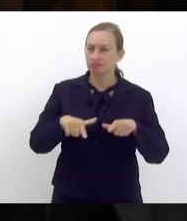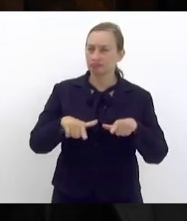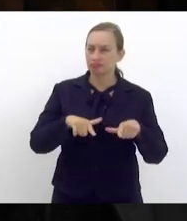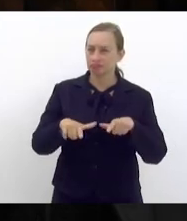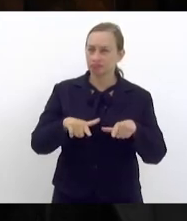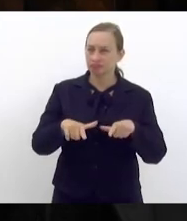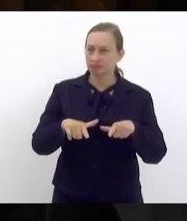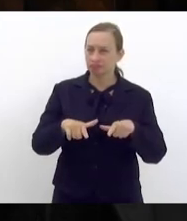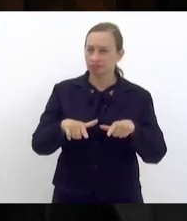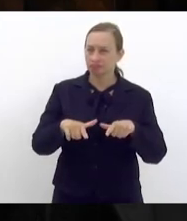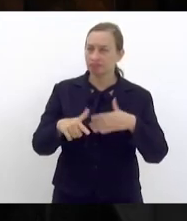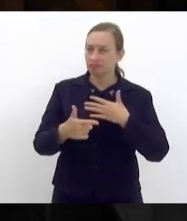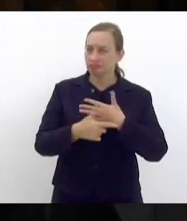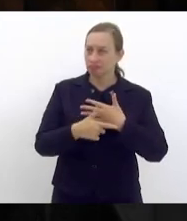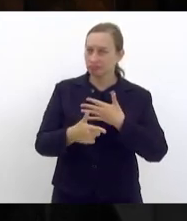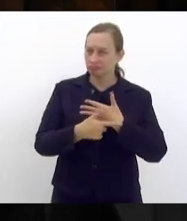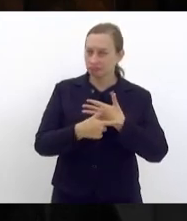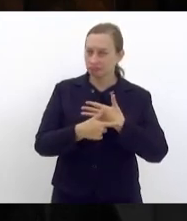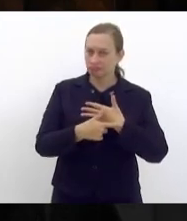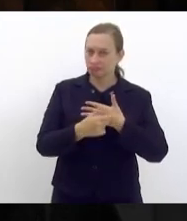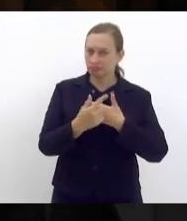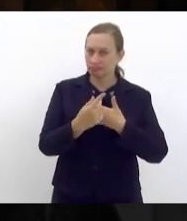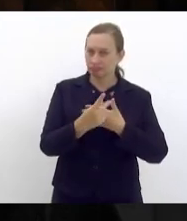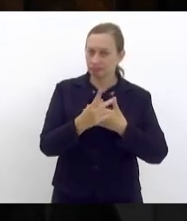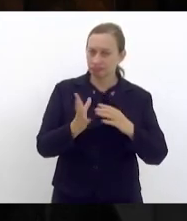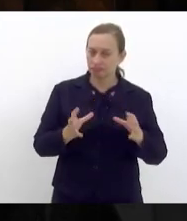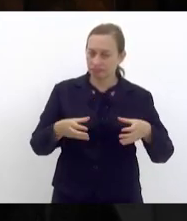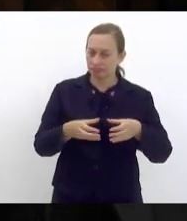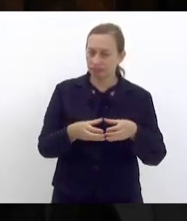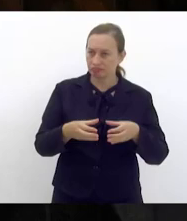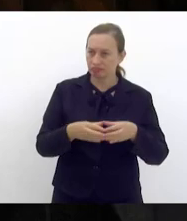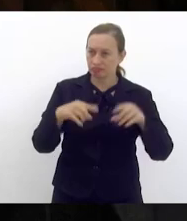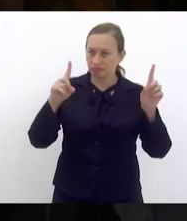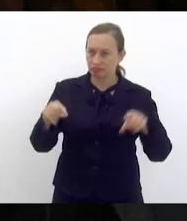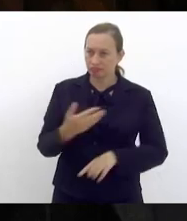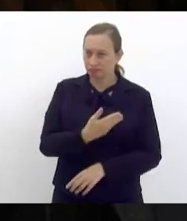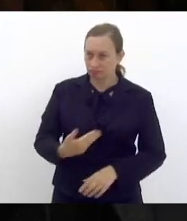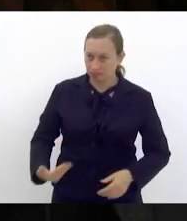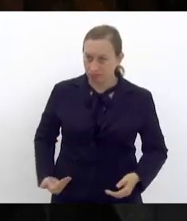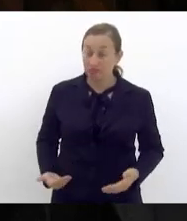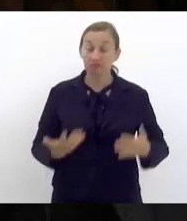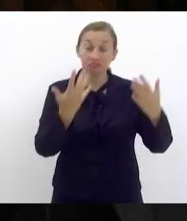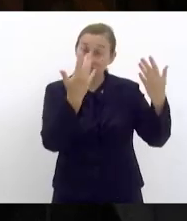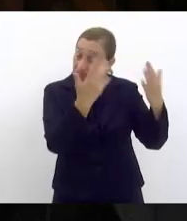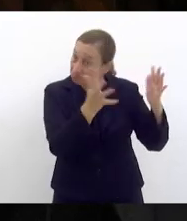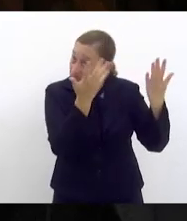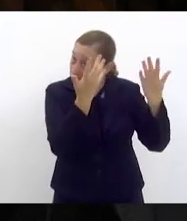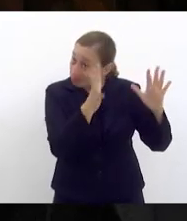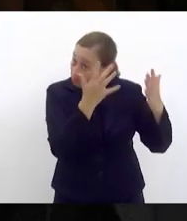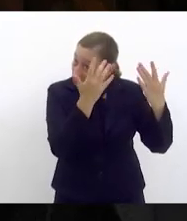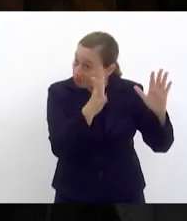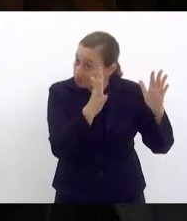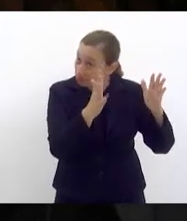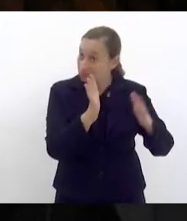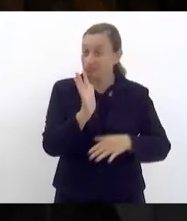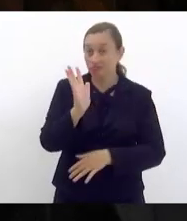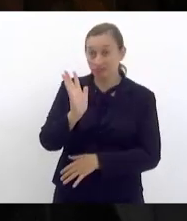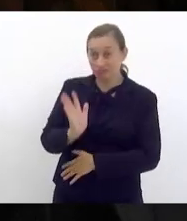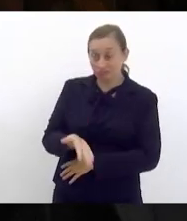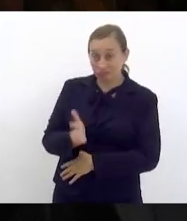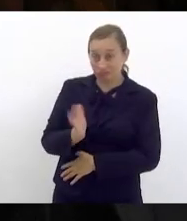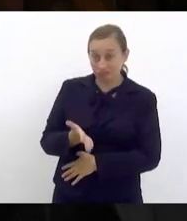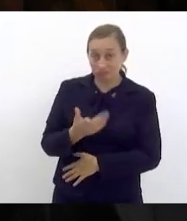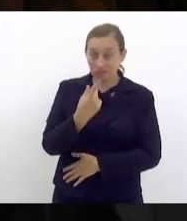preside na Comissão de Servidores Públicos. Então, parabenizando desde já a